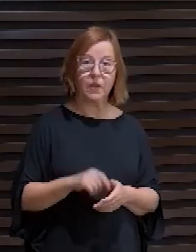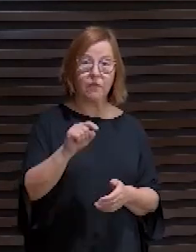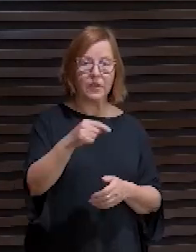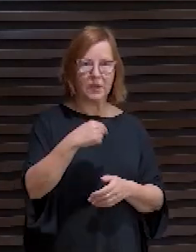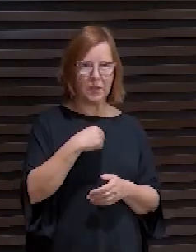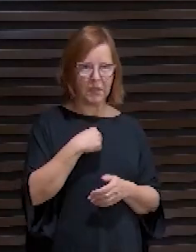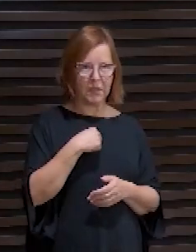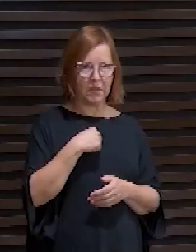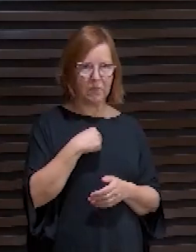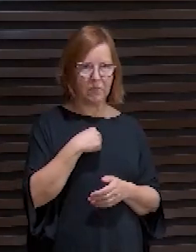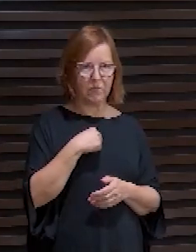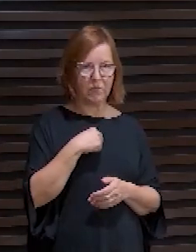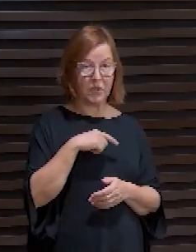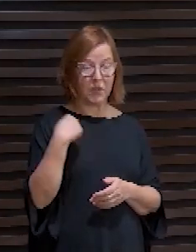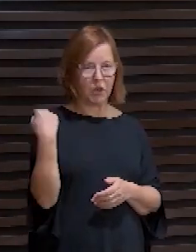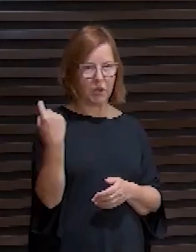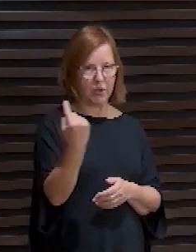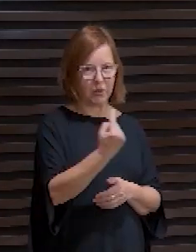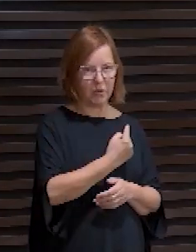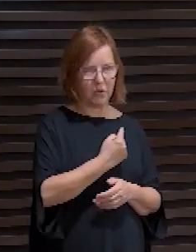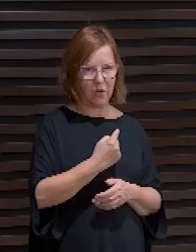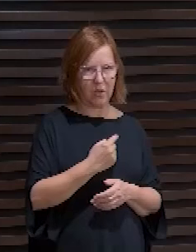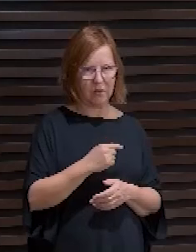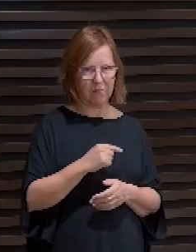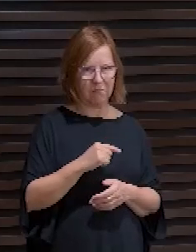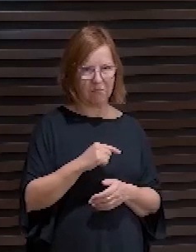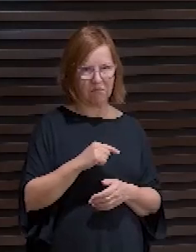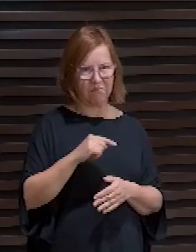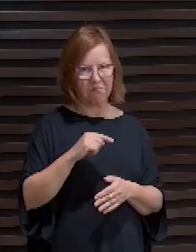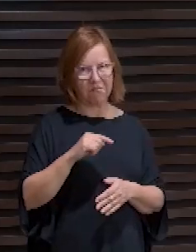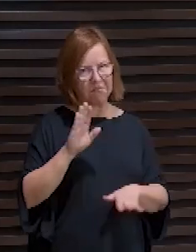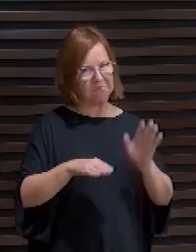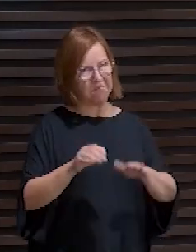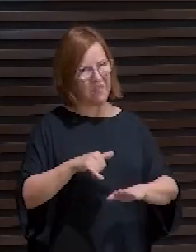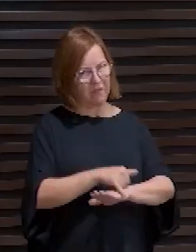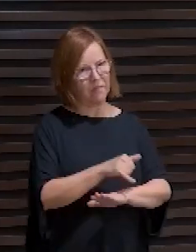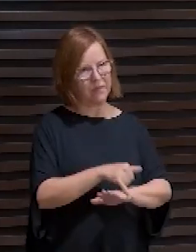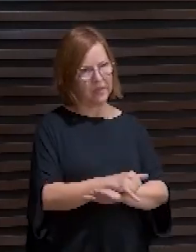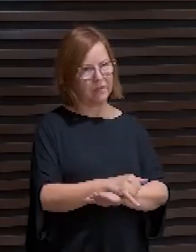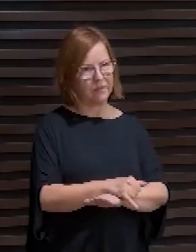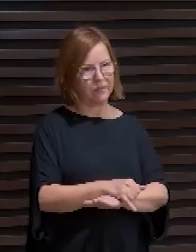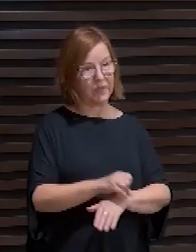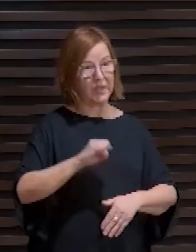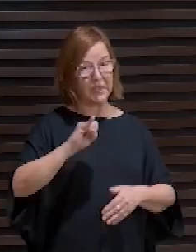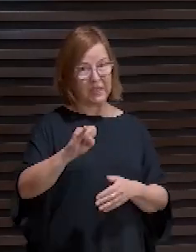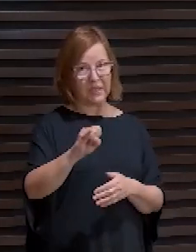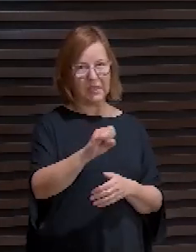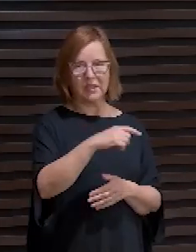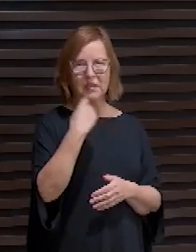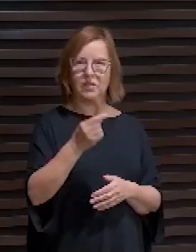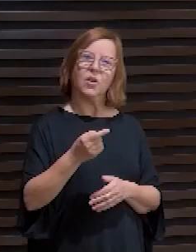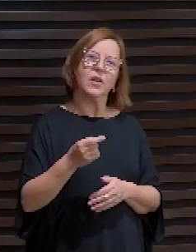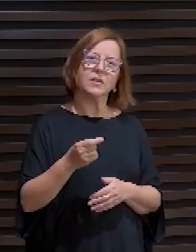eu, em nós mesmos, somos inteiramente volúveis e falíveis. Se fôssemos abandonados aos